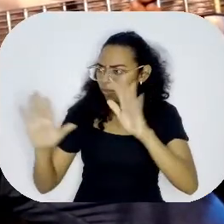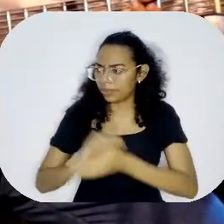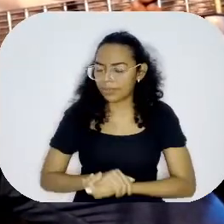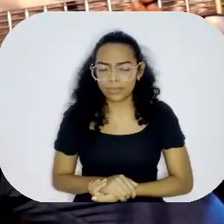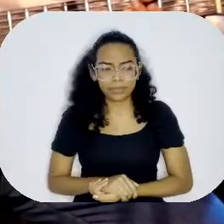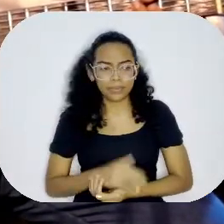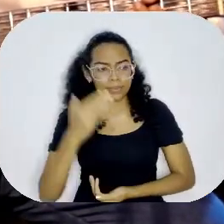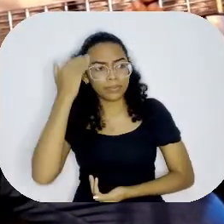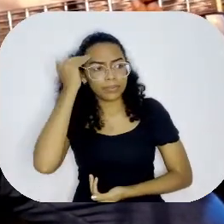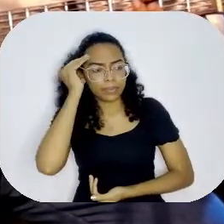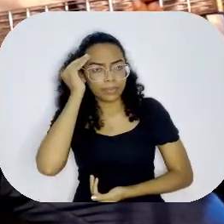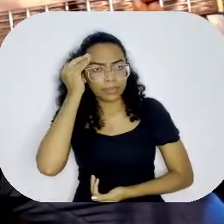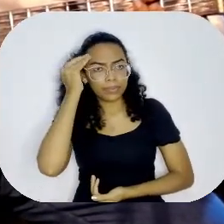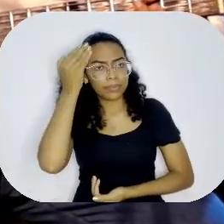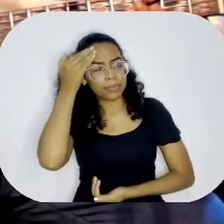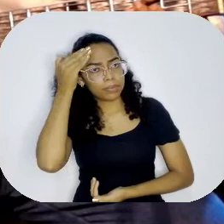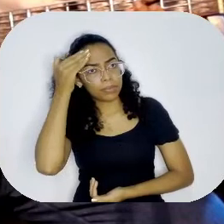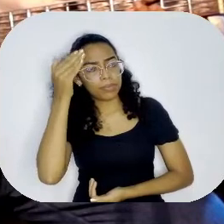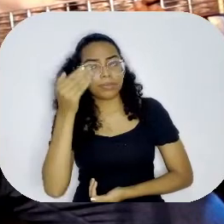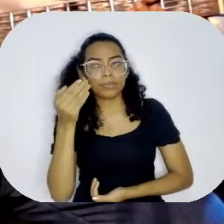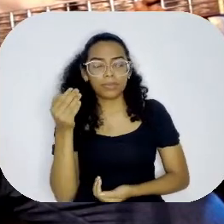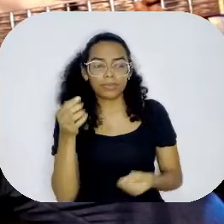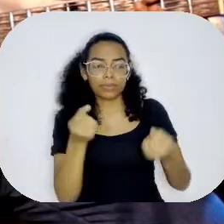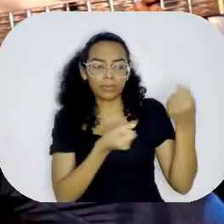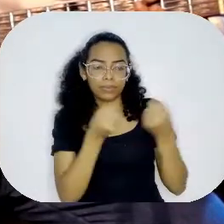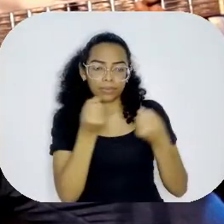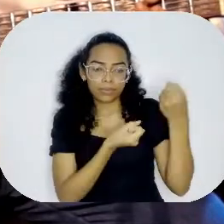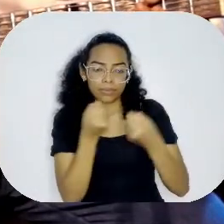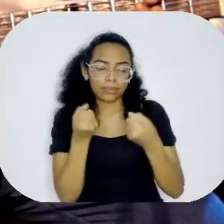Tony? Eu entendo dirigir, cantar,